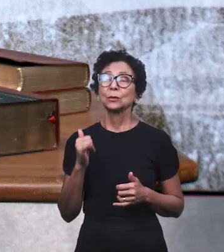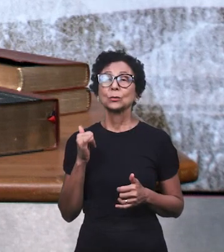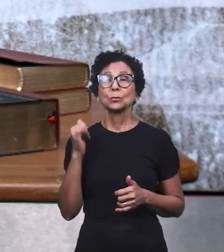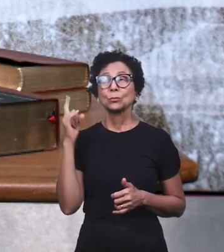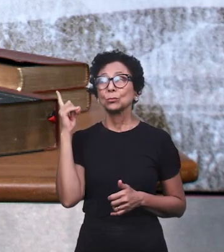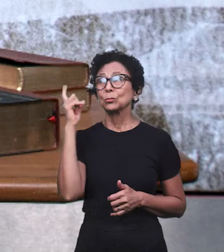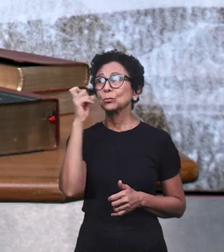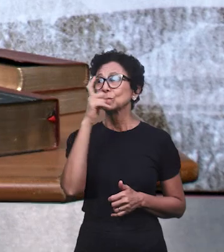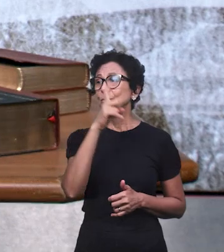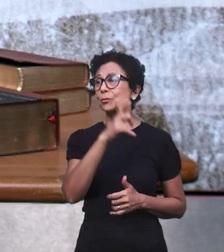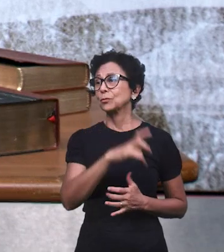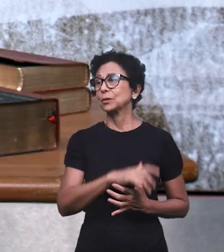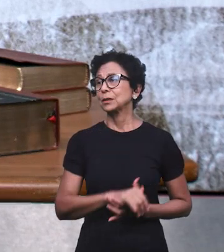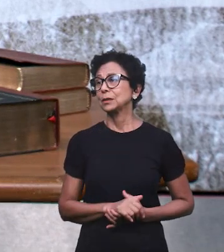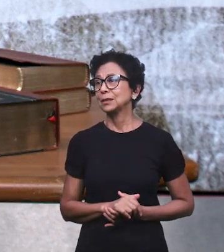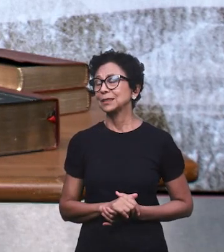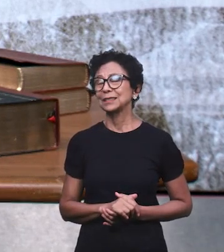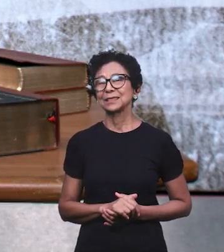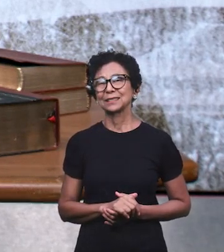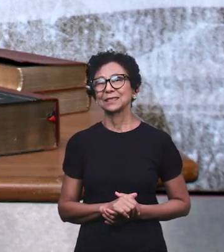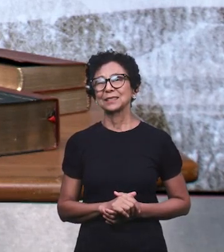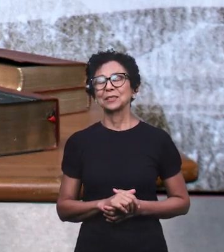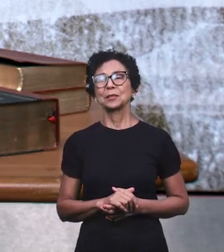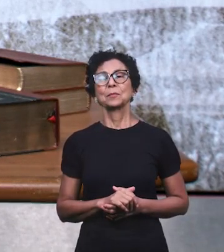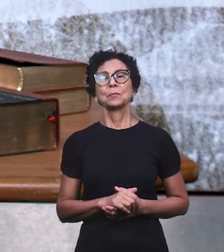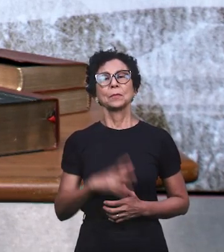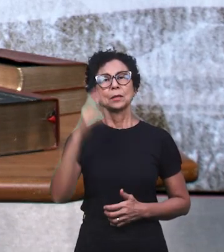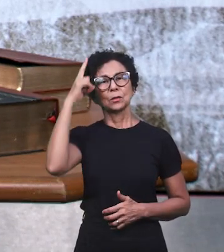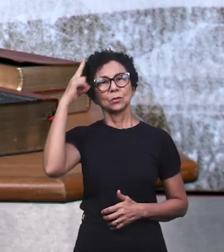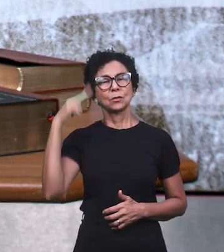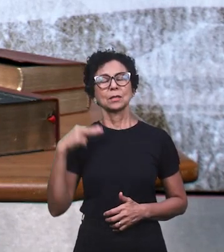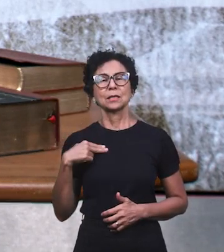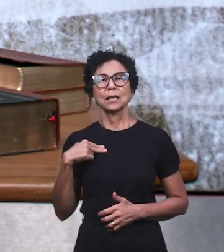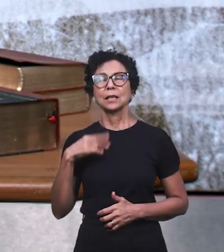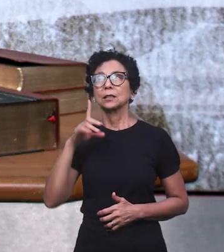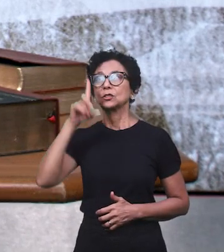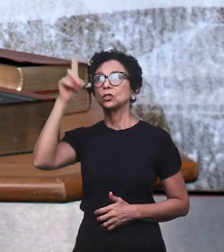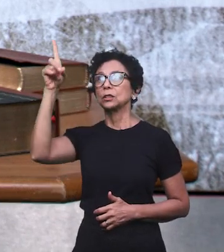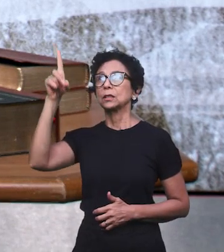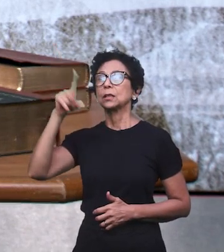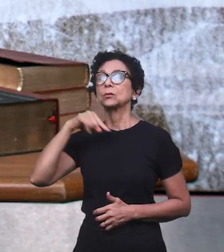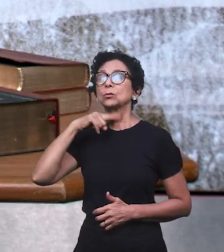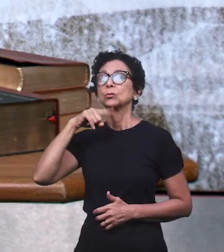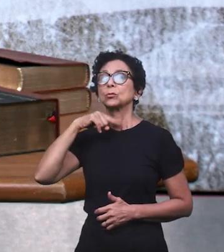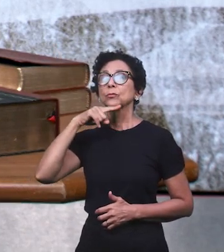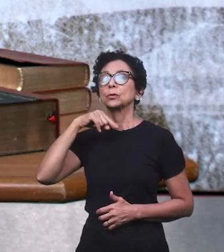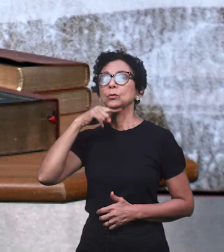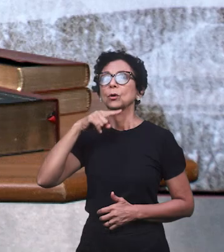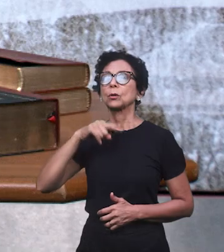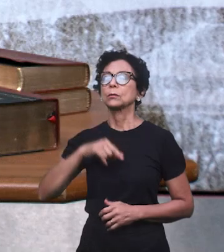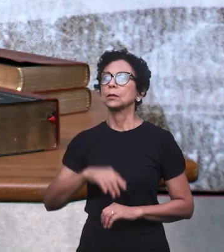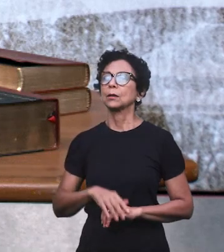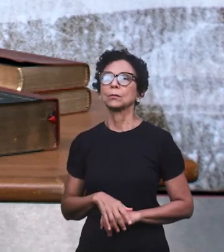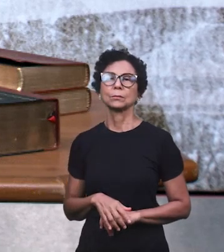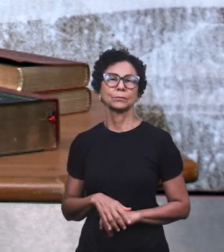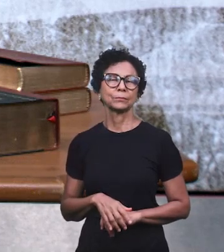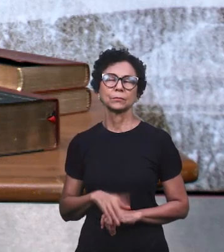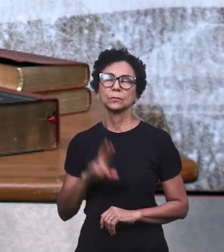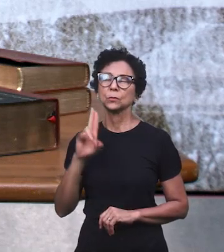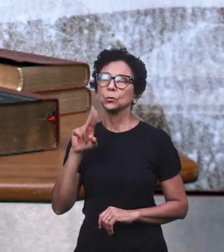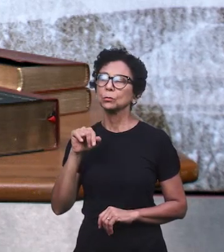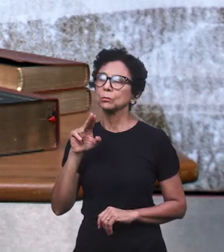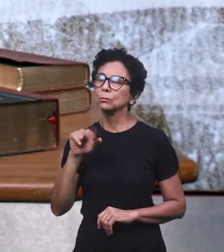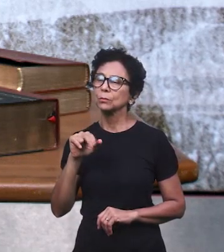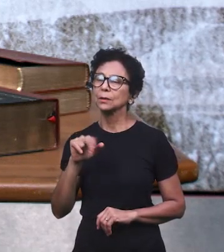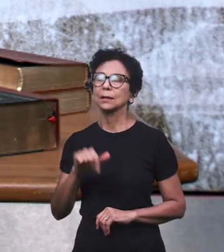José nunca duvidou daquilo que Deus estava falando com ele. Quando ele viu que outras